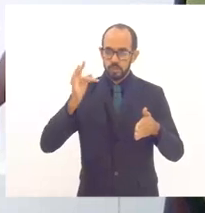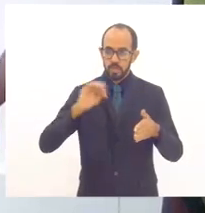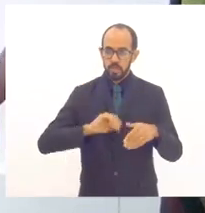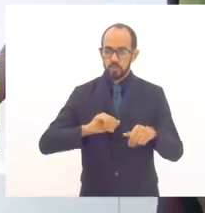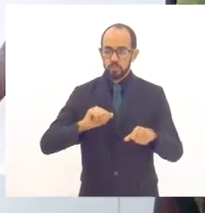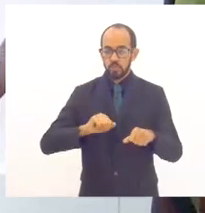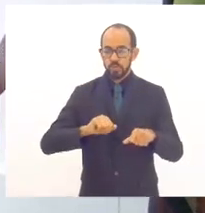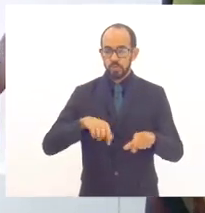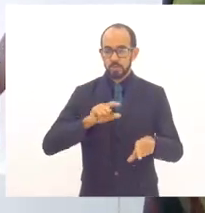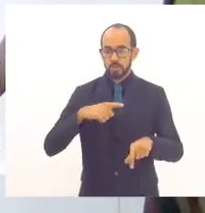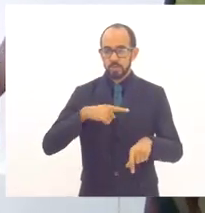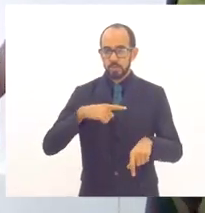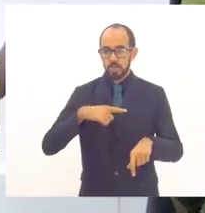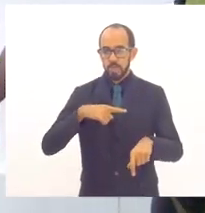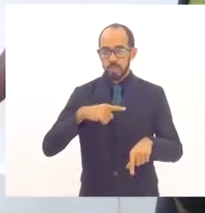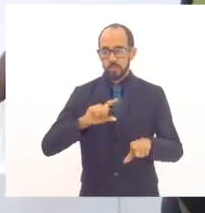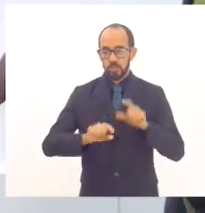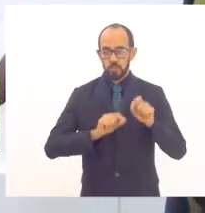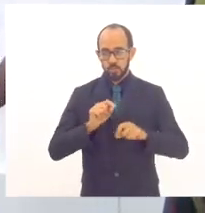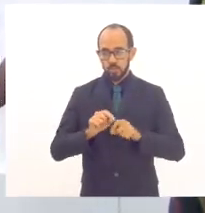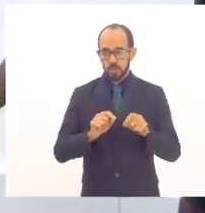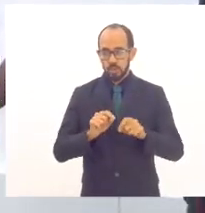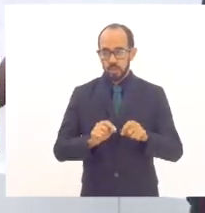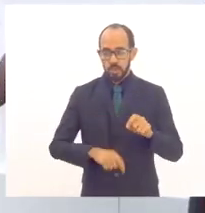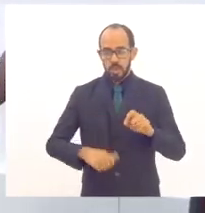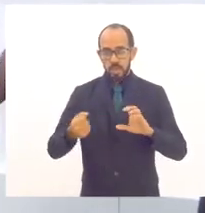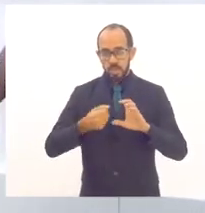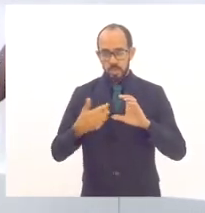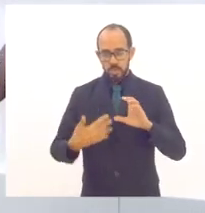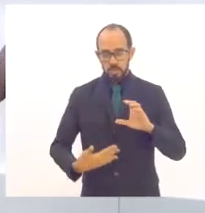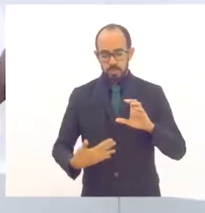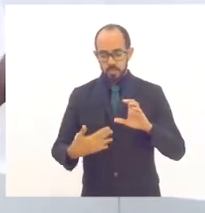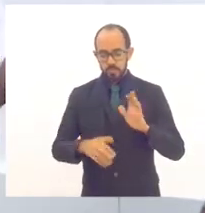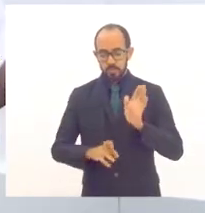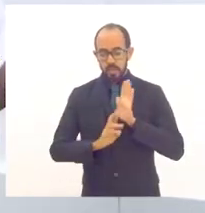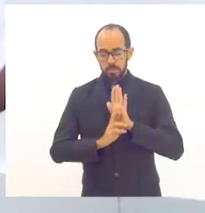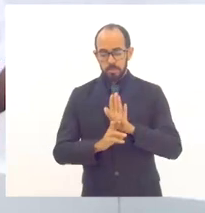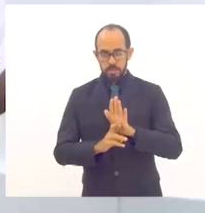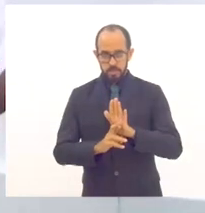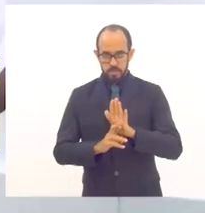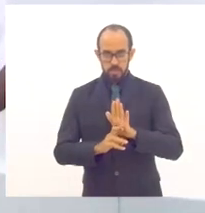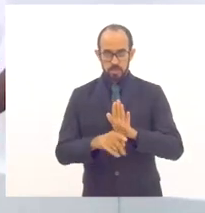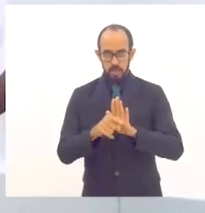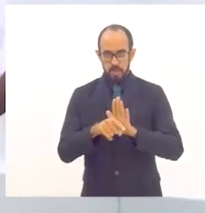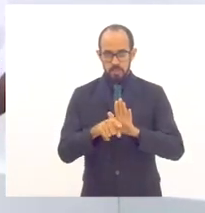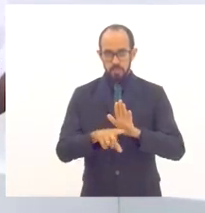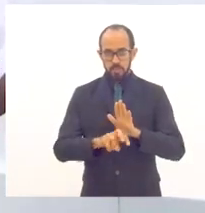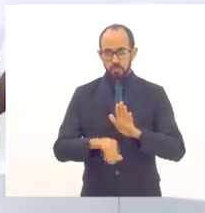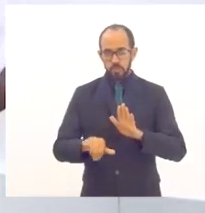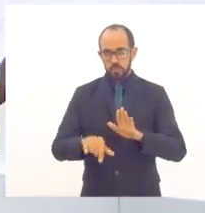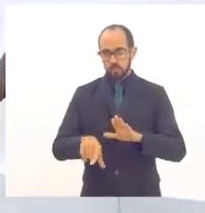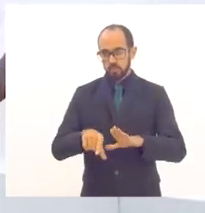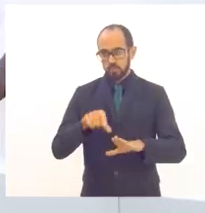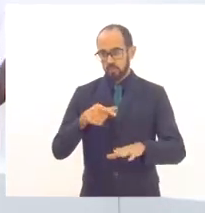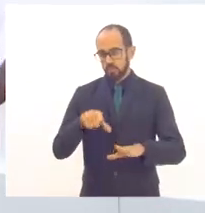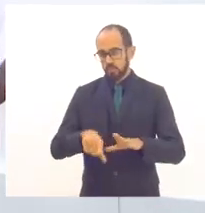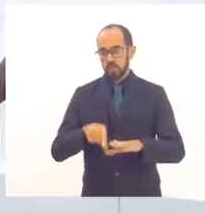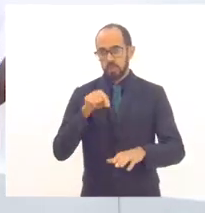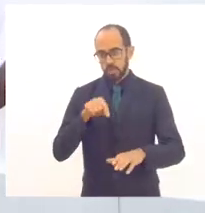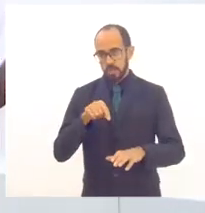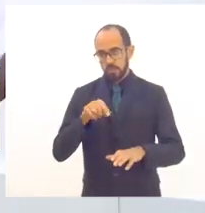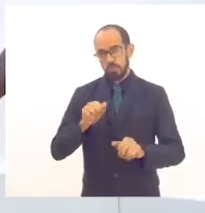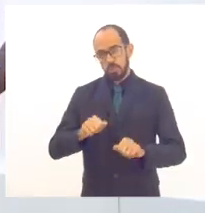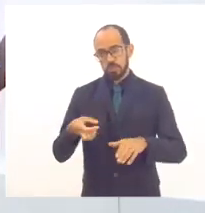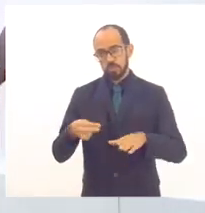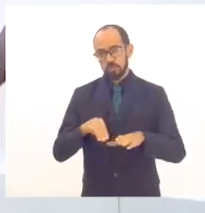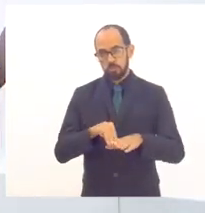as federações que têm a atribuição de representar a capoeira, sim, elas vão indicar que poderá ser um membro da